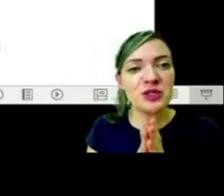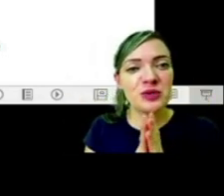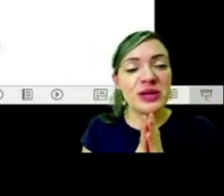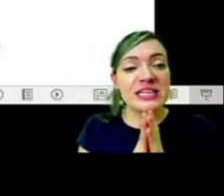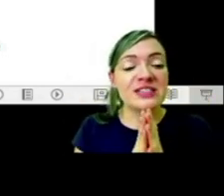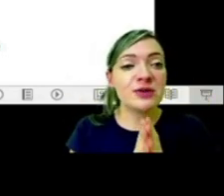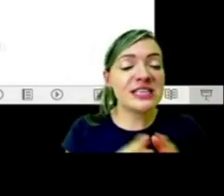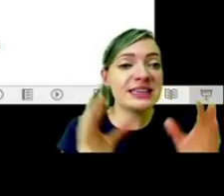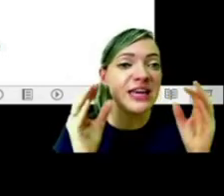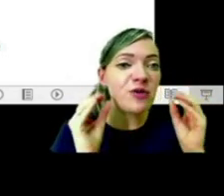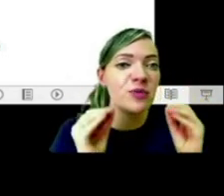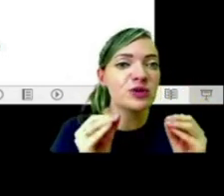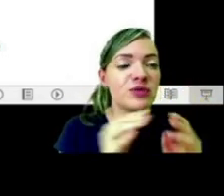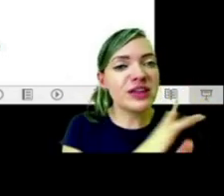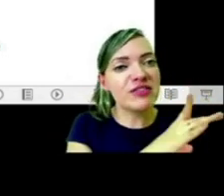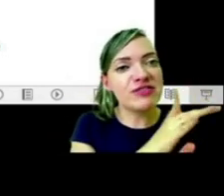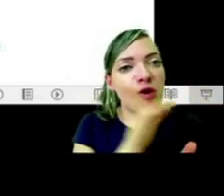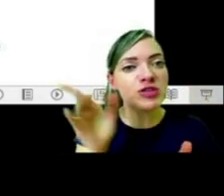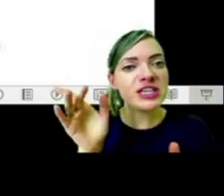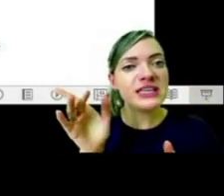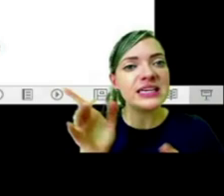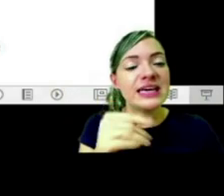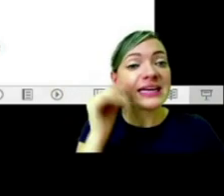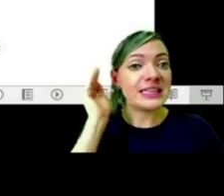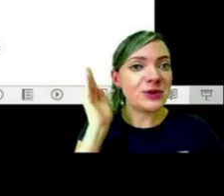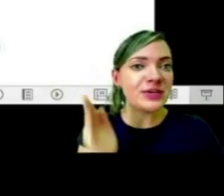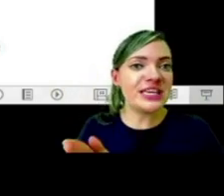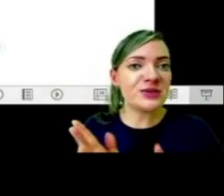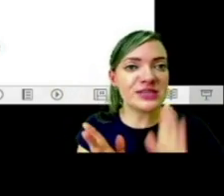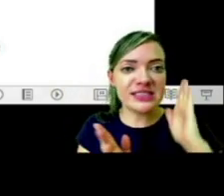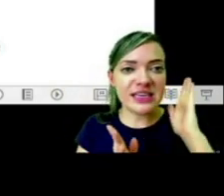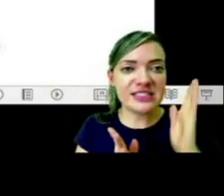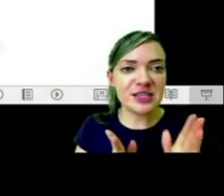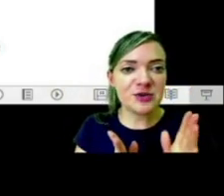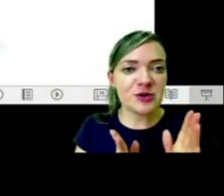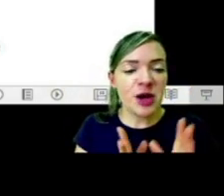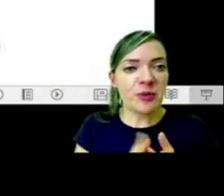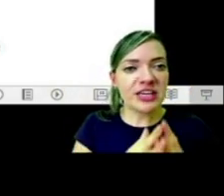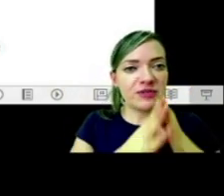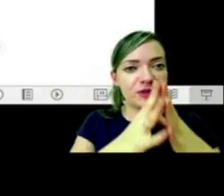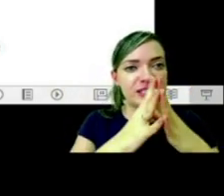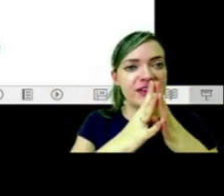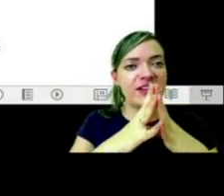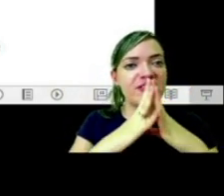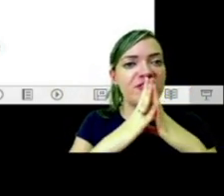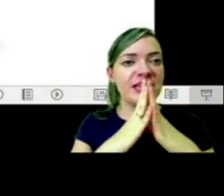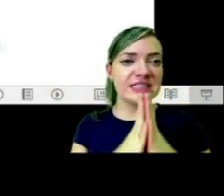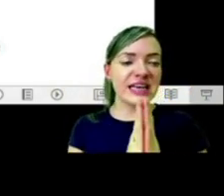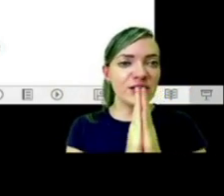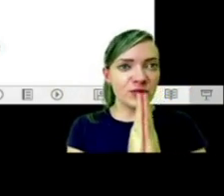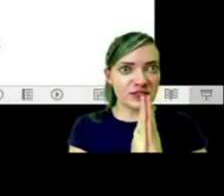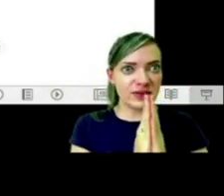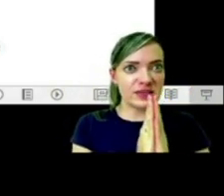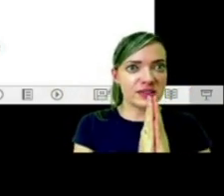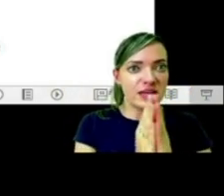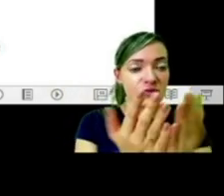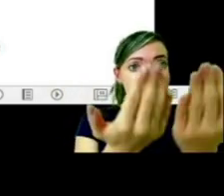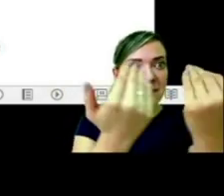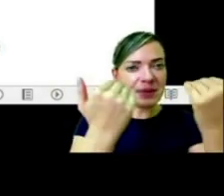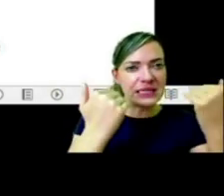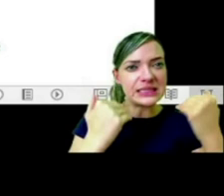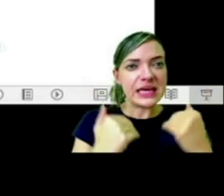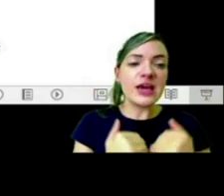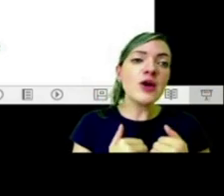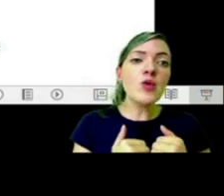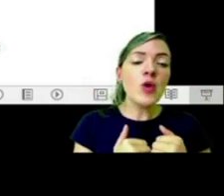aprendido muito. Se você tem alguma dúvida, volte ali na teoria, nos exercícios, porque você vai fixar duas vezes.